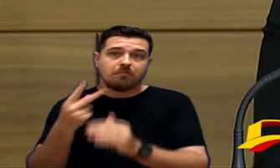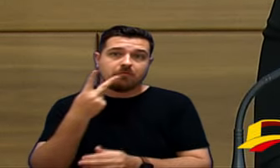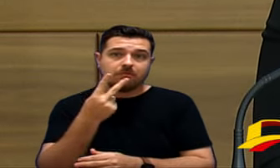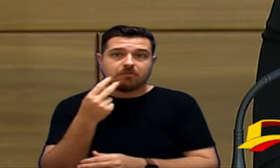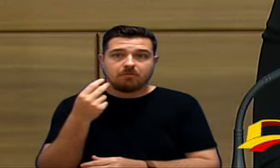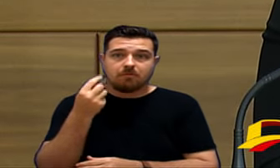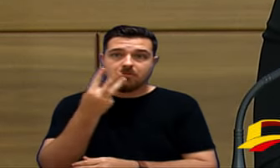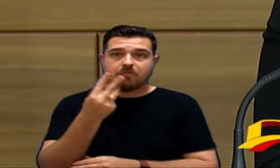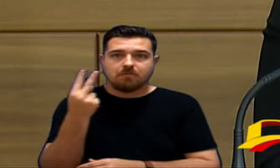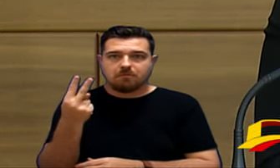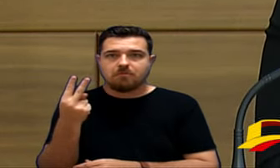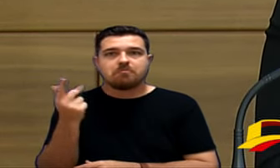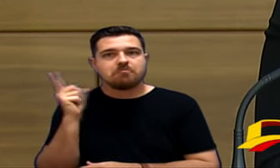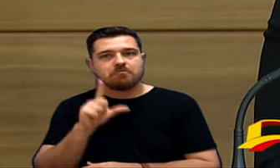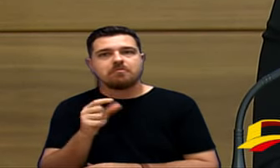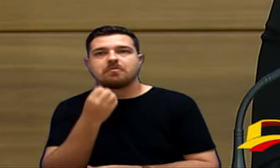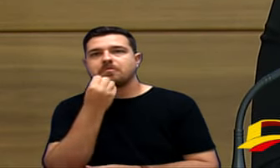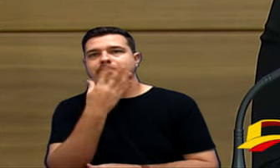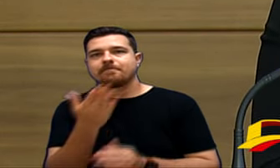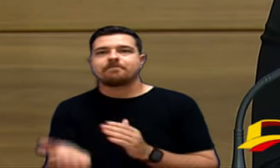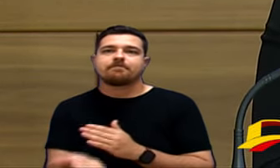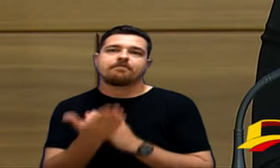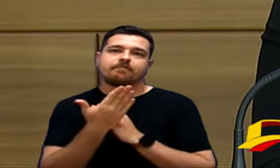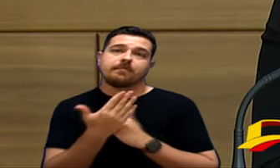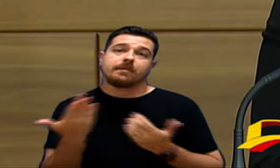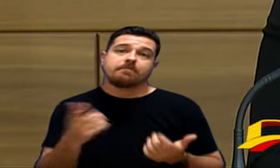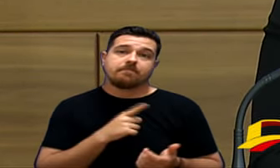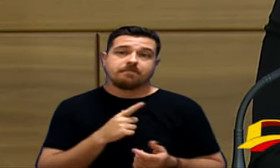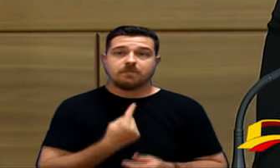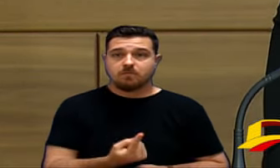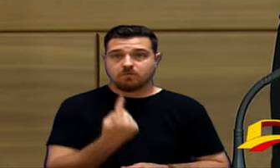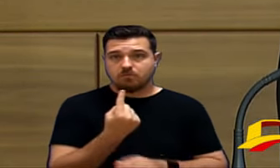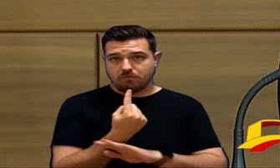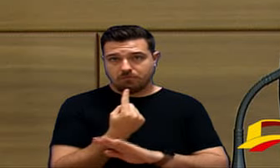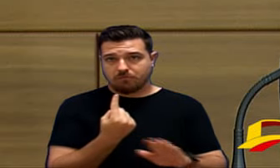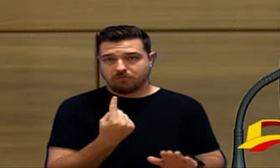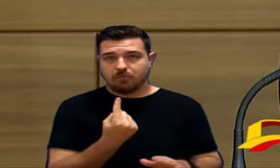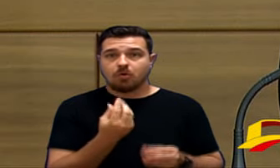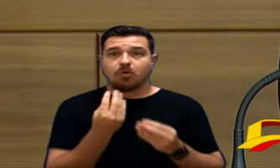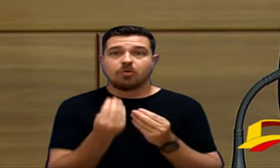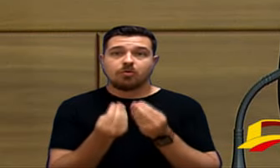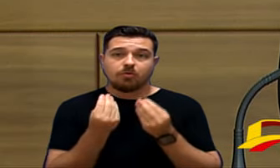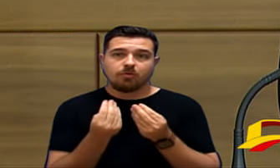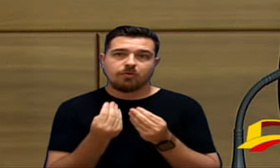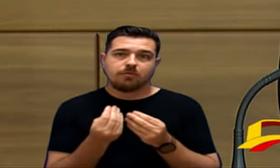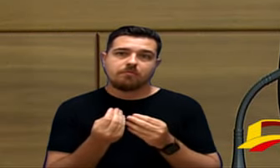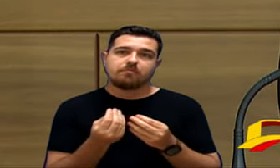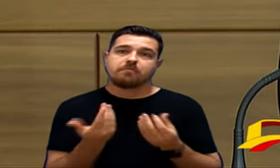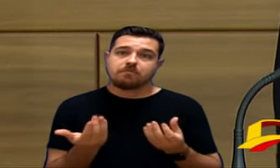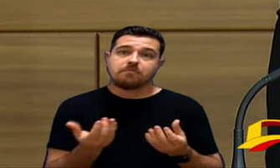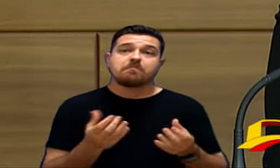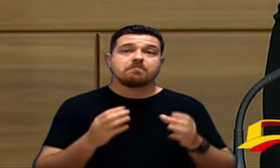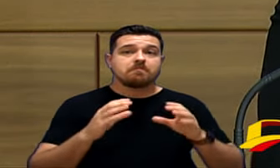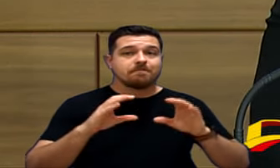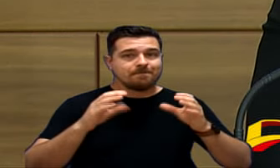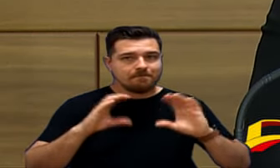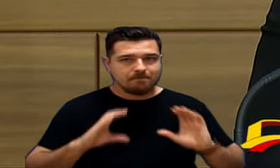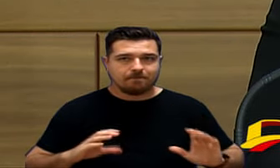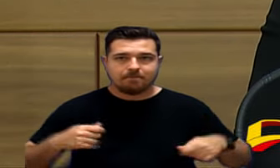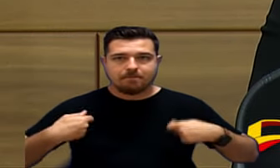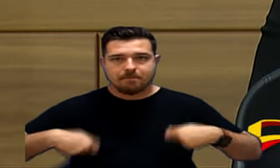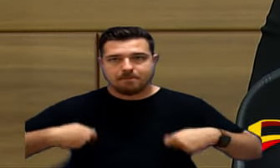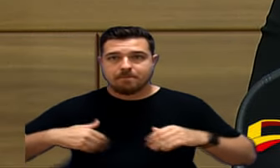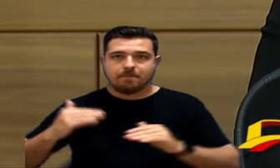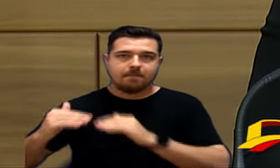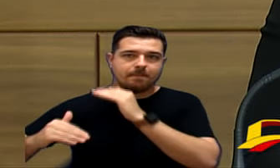então isso foi muito bom pra gente mas só uma maneira de promoção evolução funcional a mesma padrão da Prefeitura e a